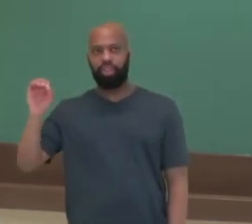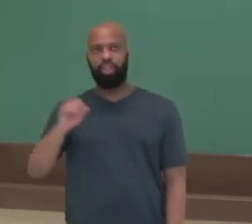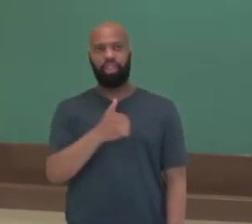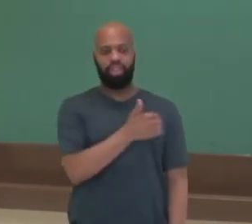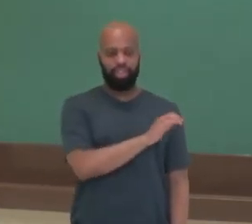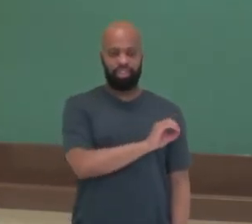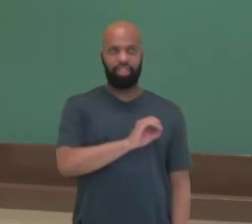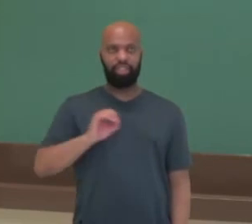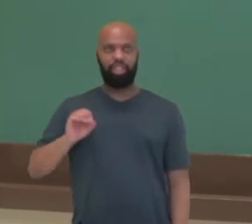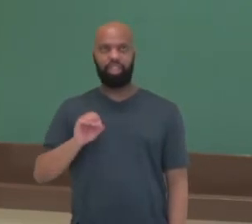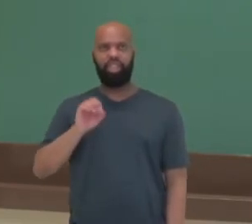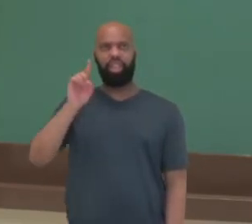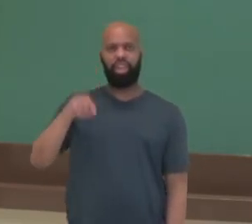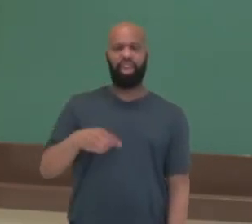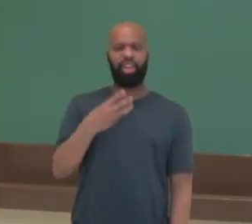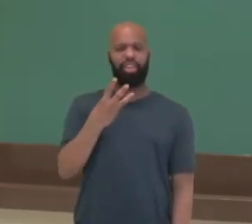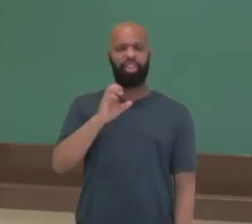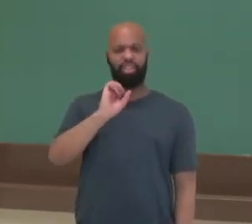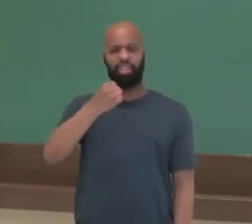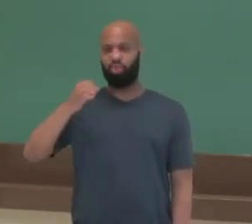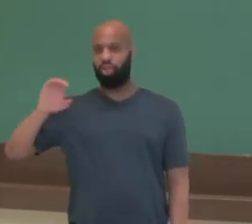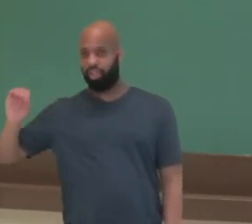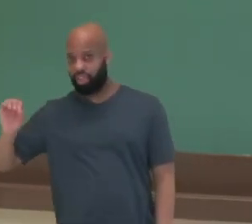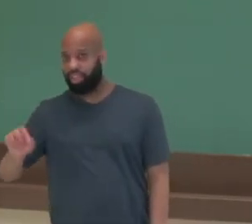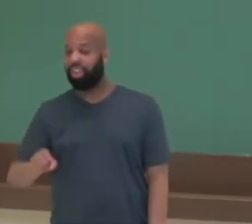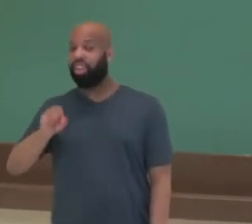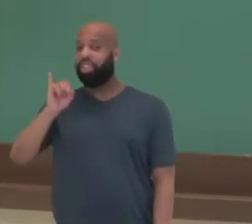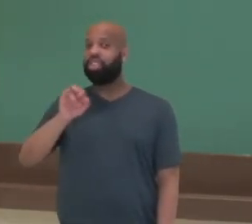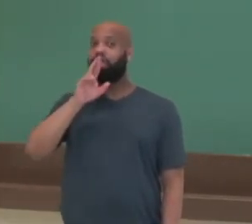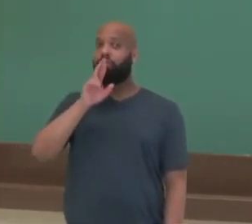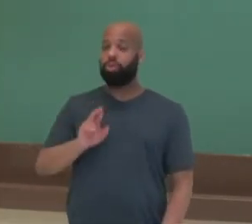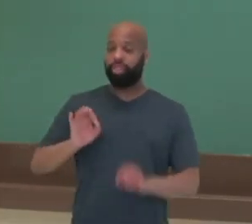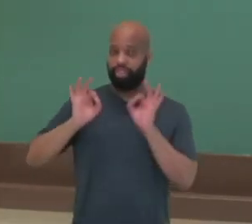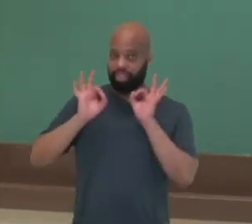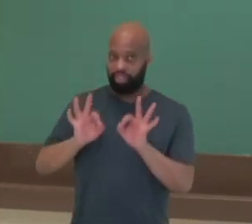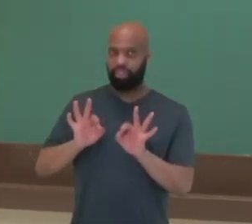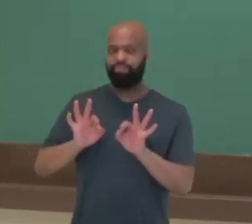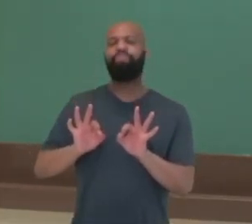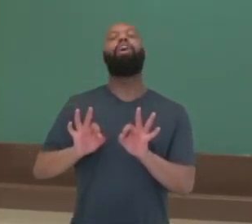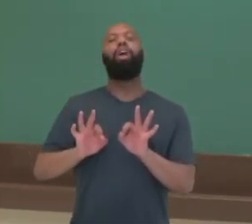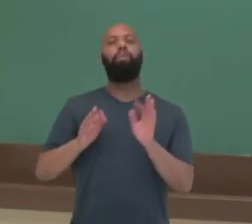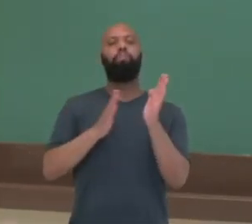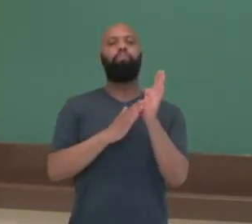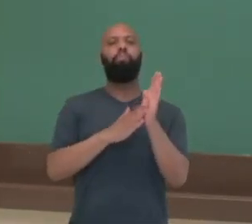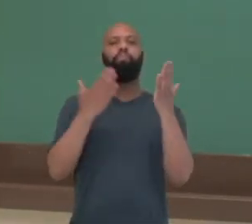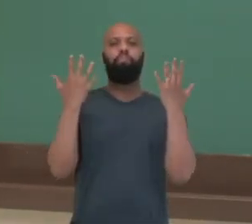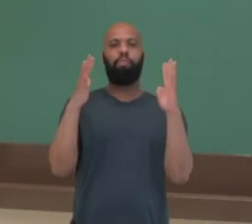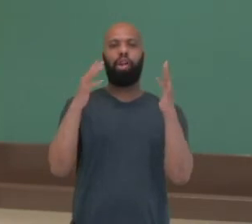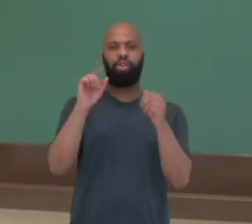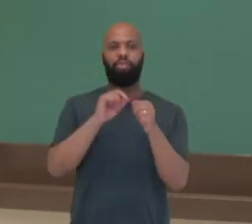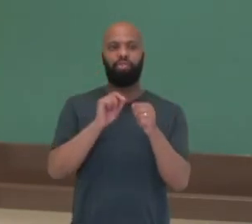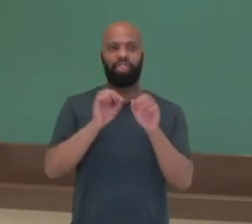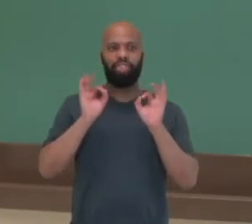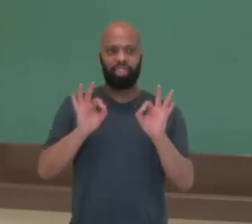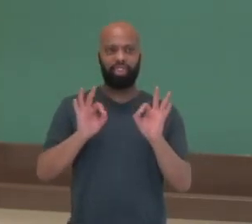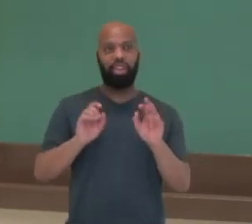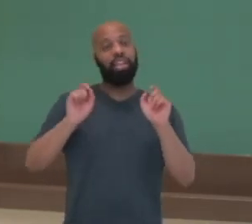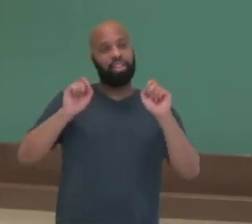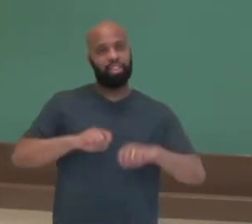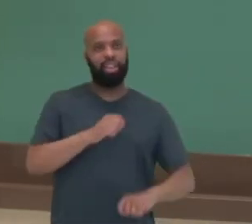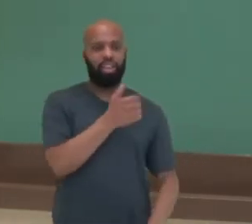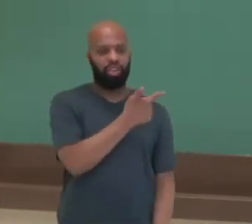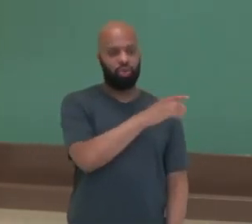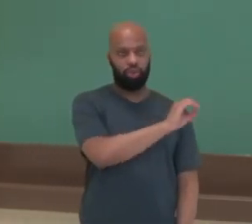se vai ser igual, se a soma desses três valores vai dar o resultado 380. Nesse caso, sim,